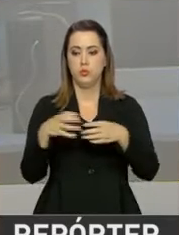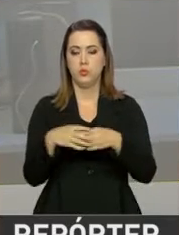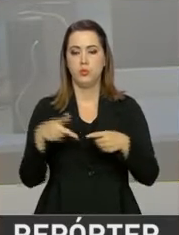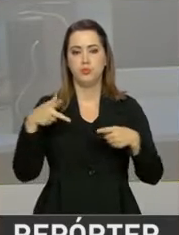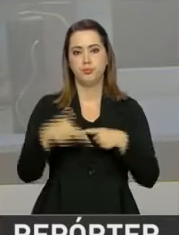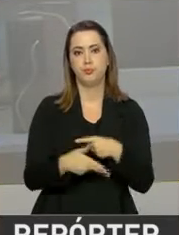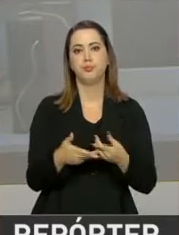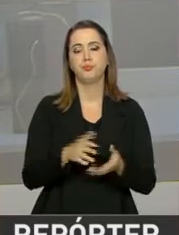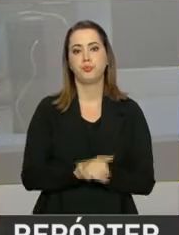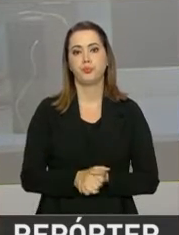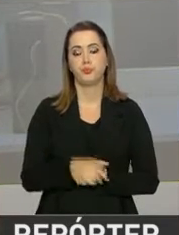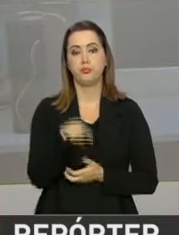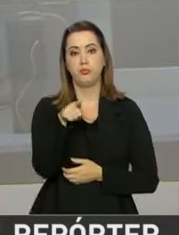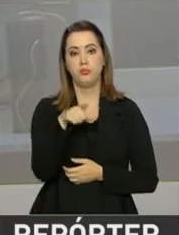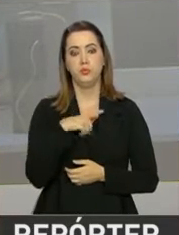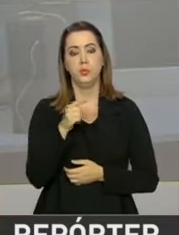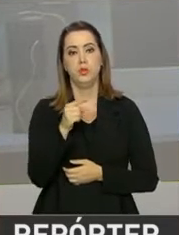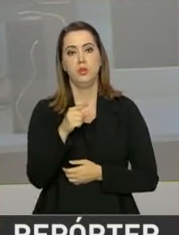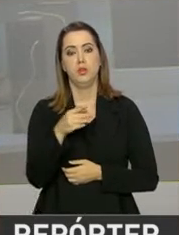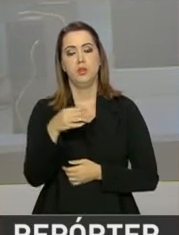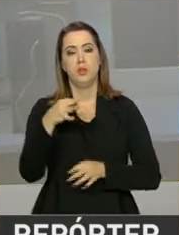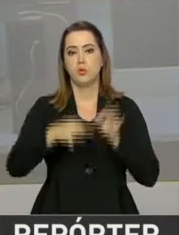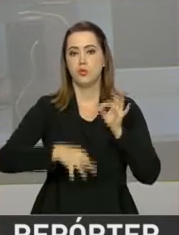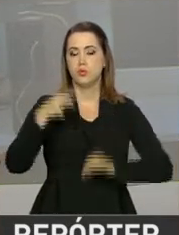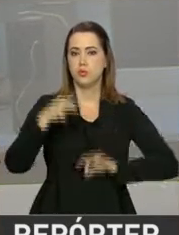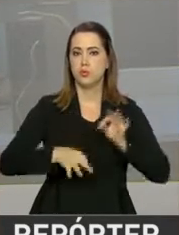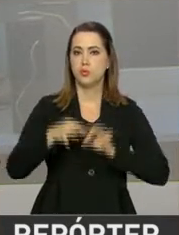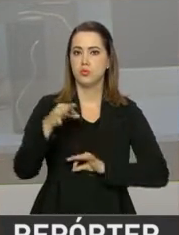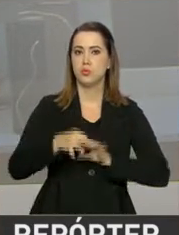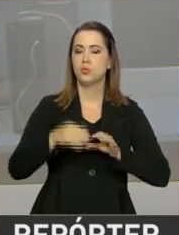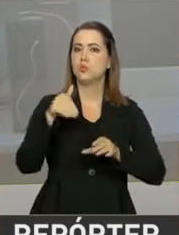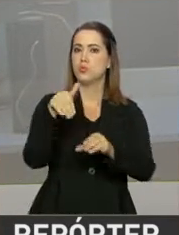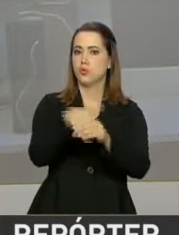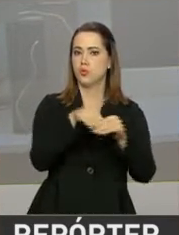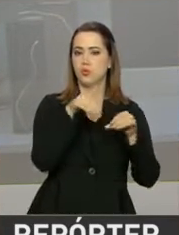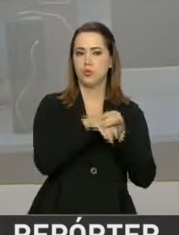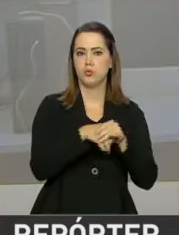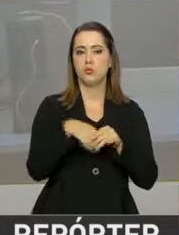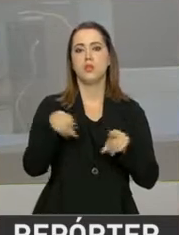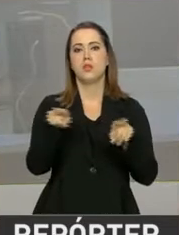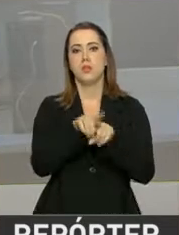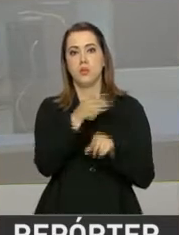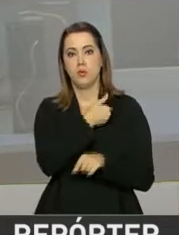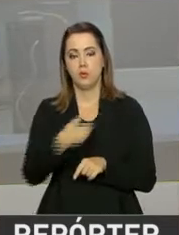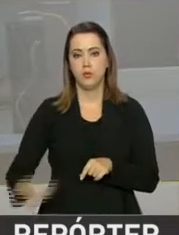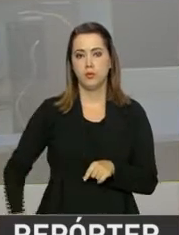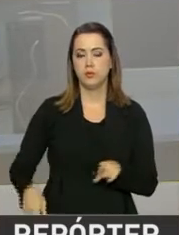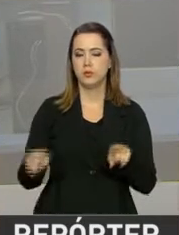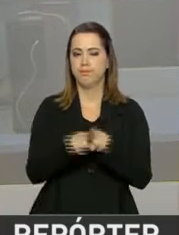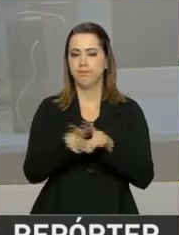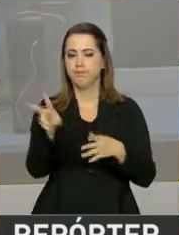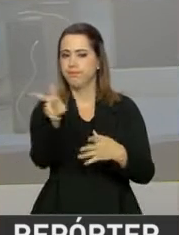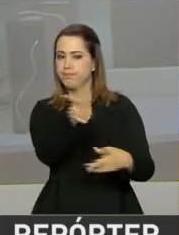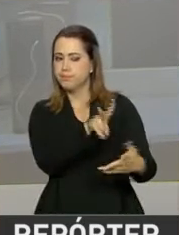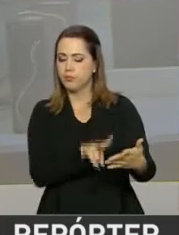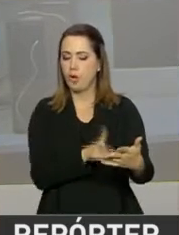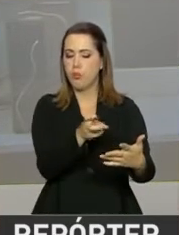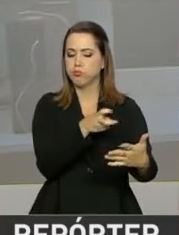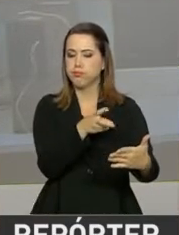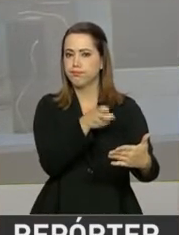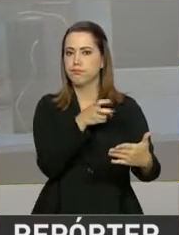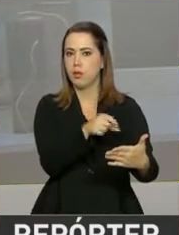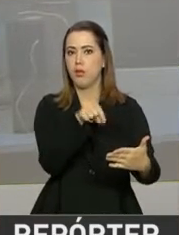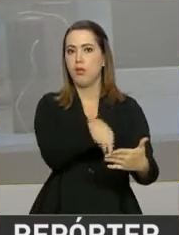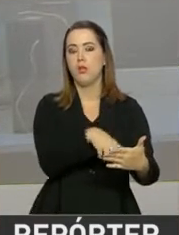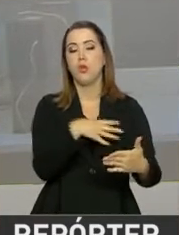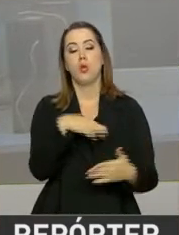a justiça eleitoral e o governo também estão de olho em possíveis fraudes no Bolsa Família beneficiários que